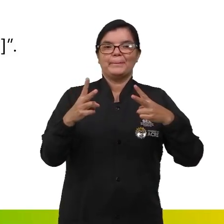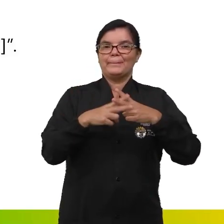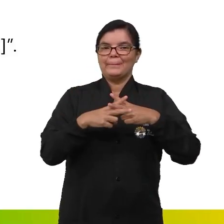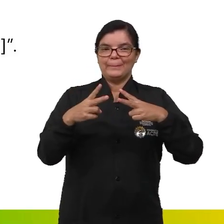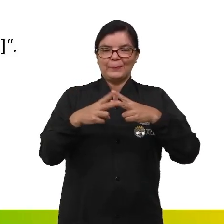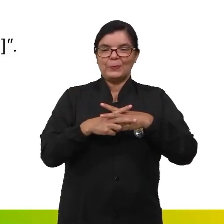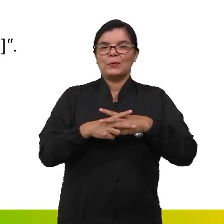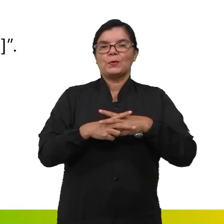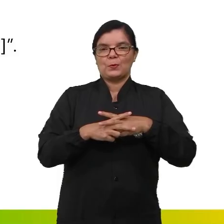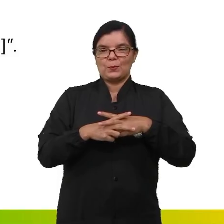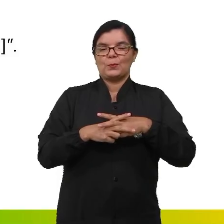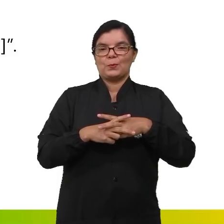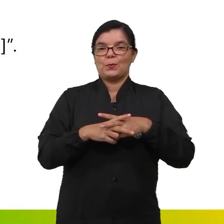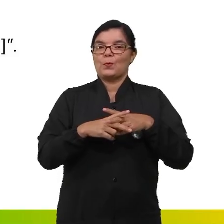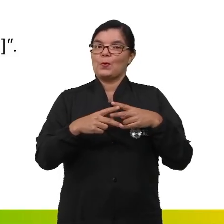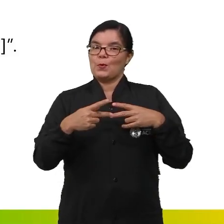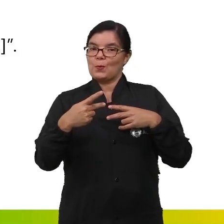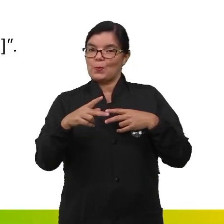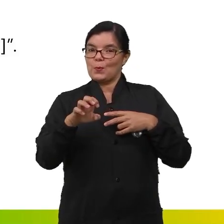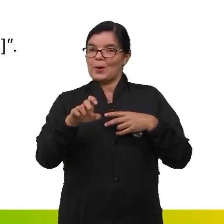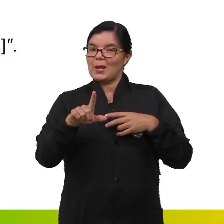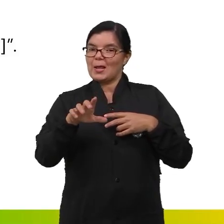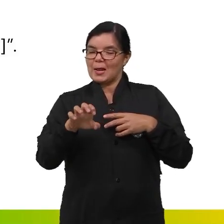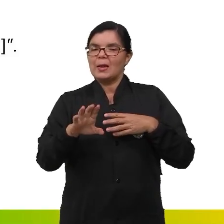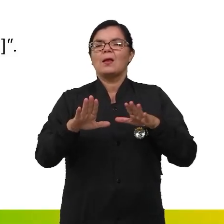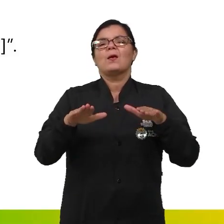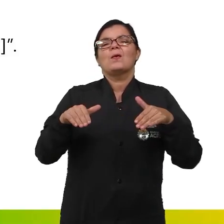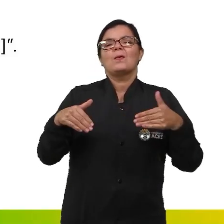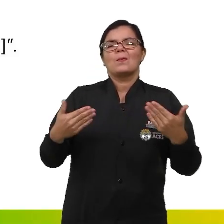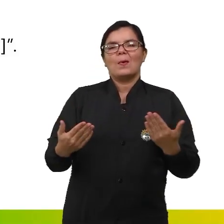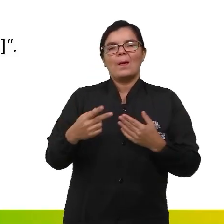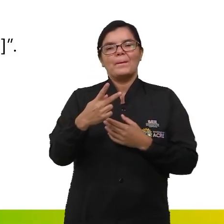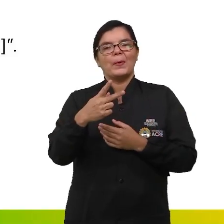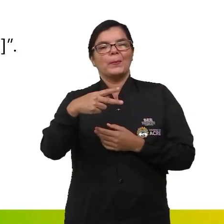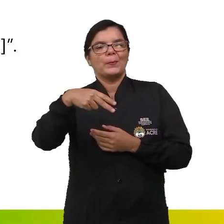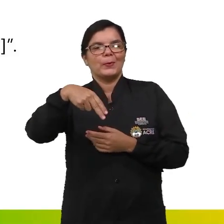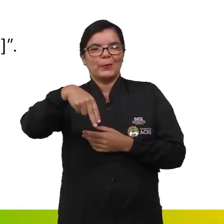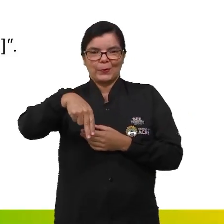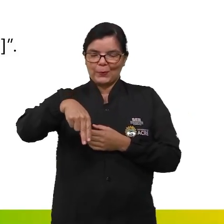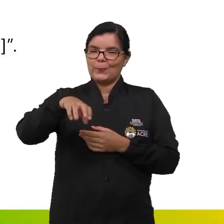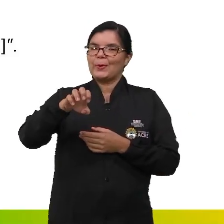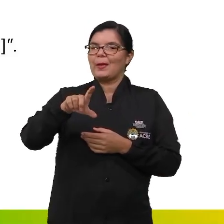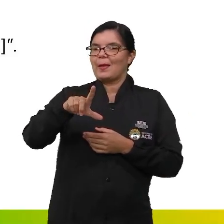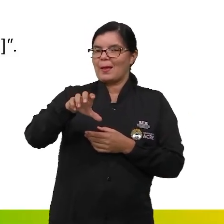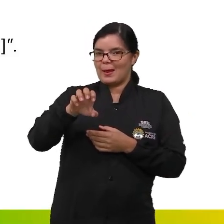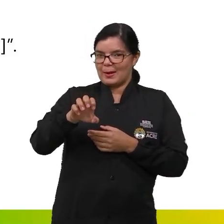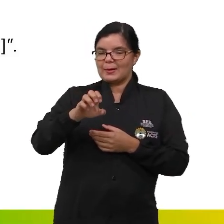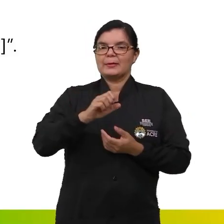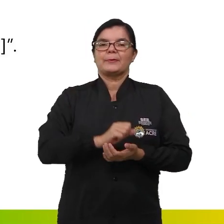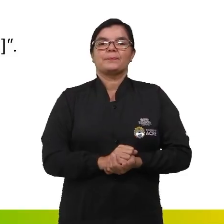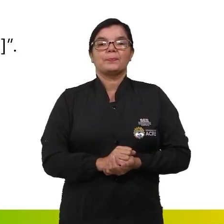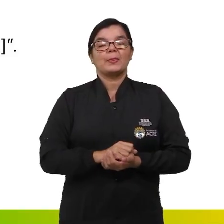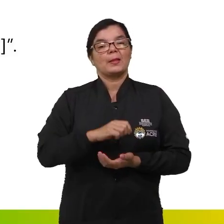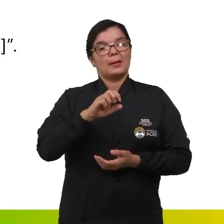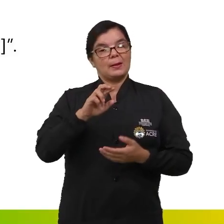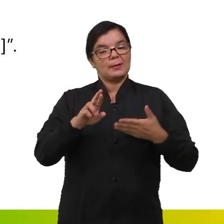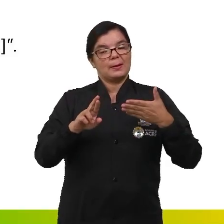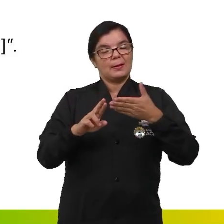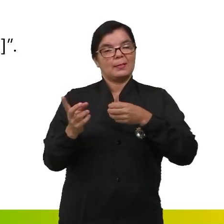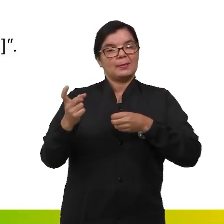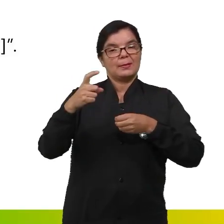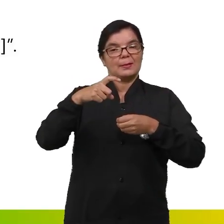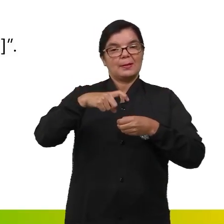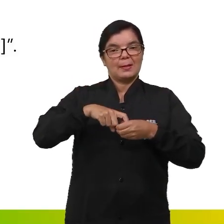ficar brigando com ele. Então, qual é o meu pronome? O meu pronome aqui é o ele. Ele